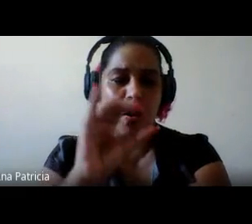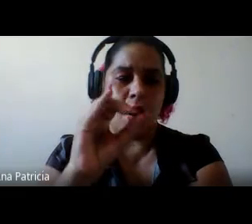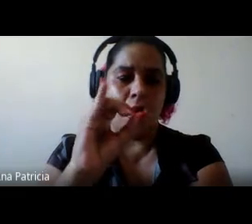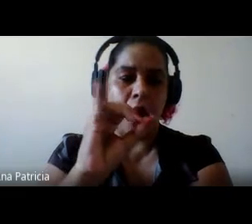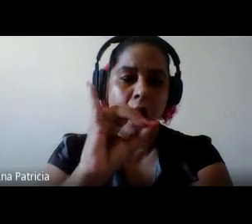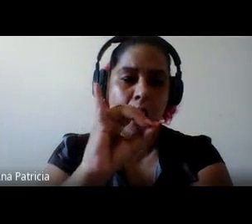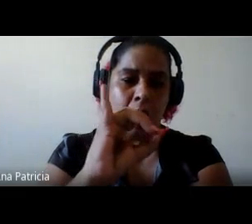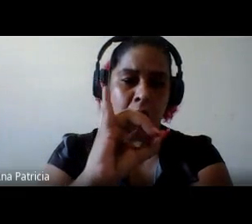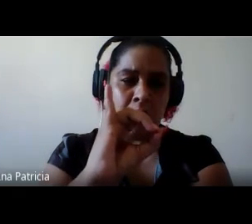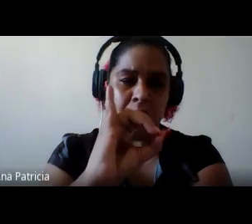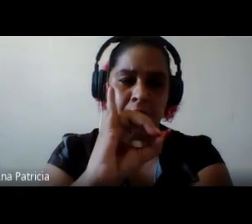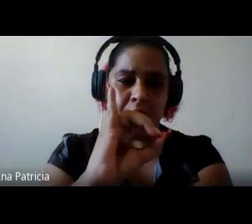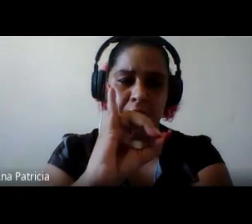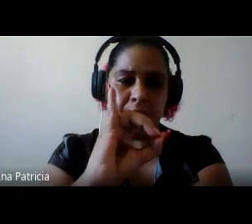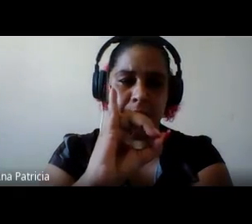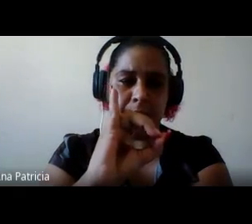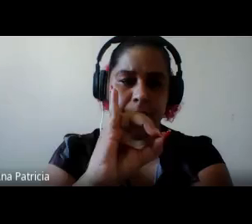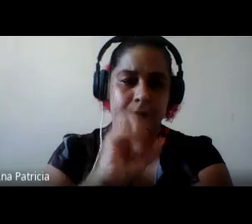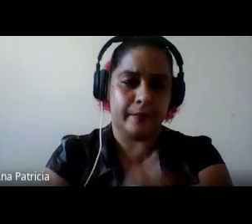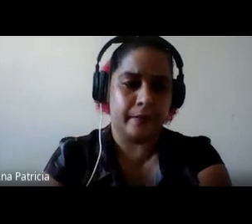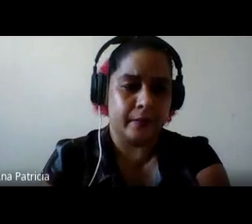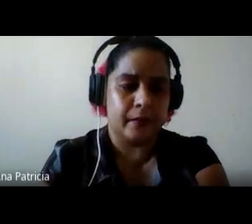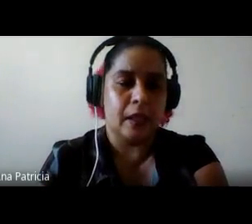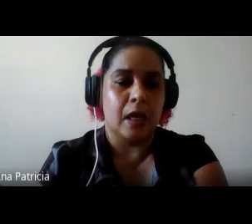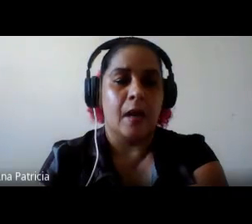situação. O, I.